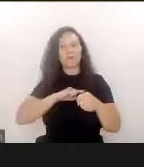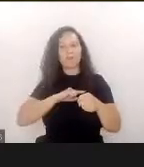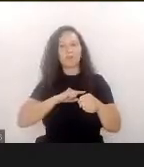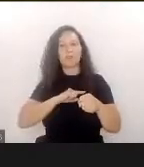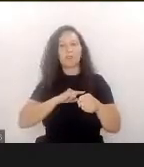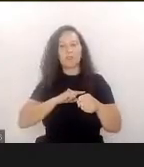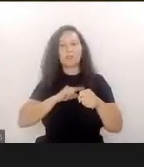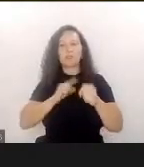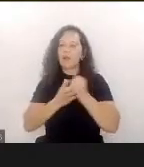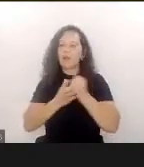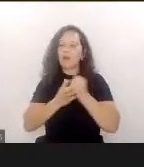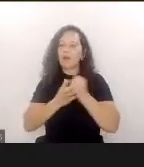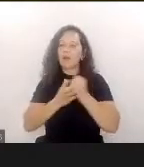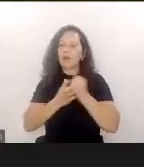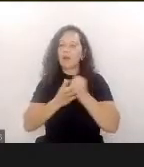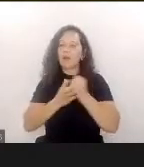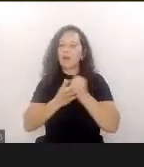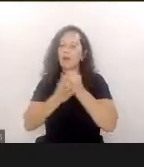Brasil.